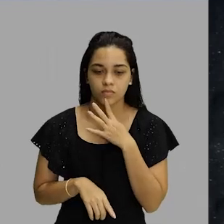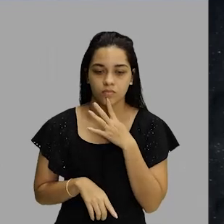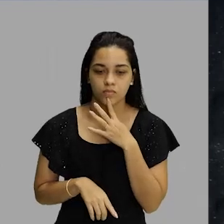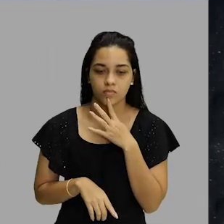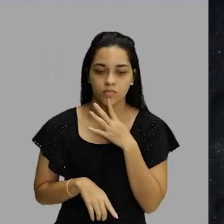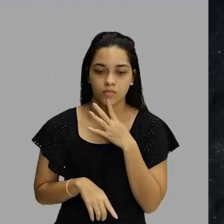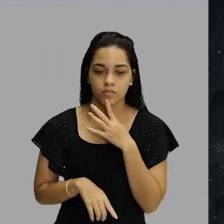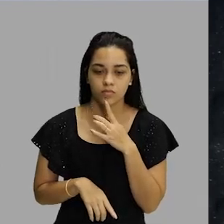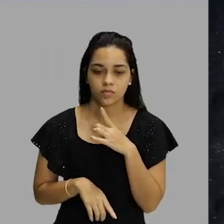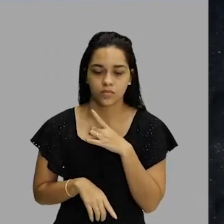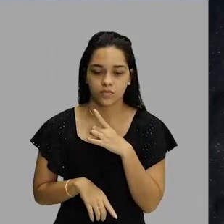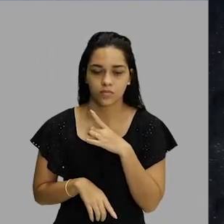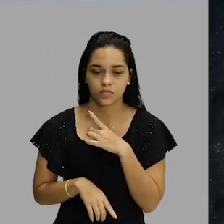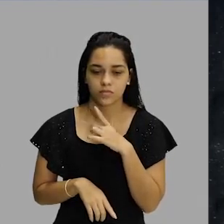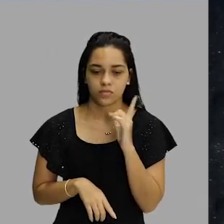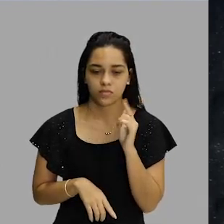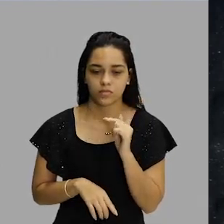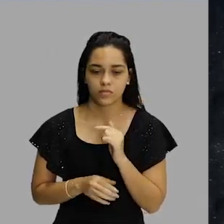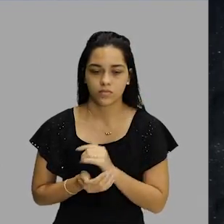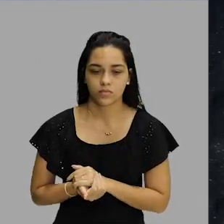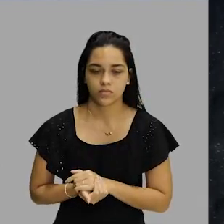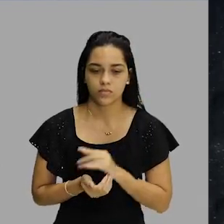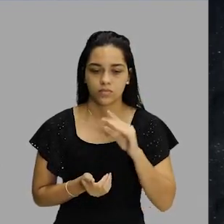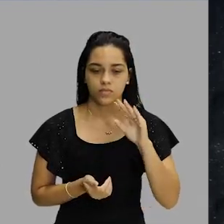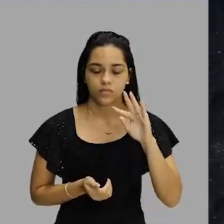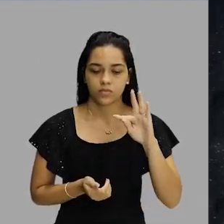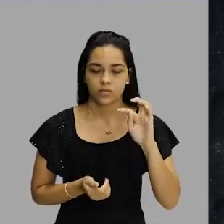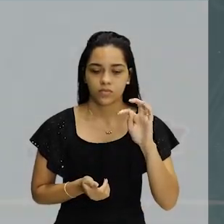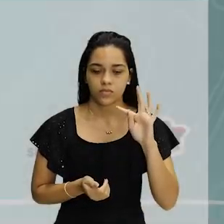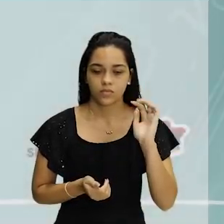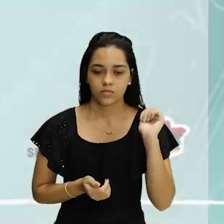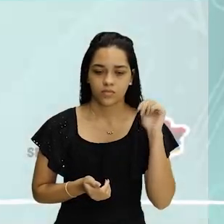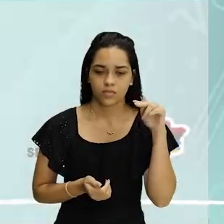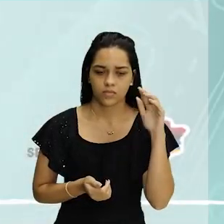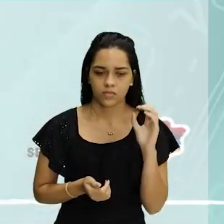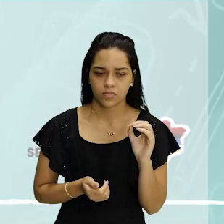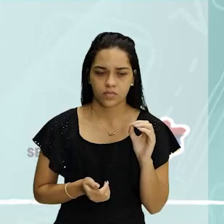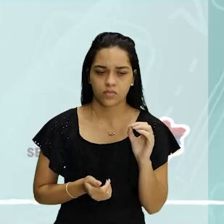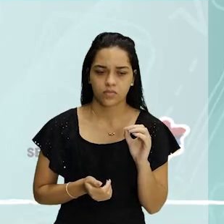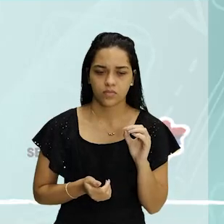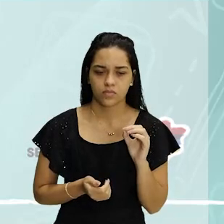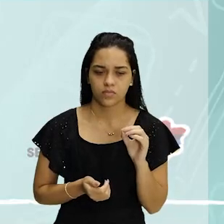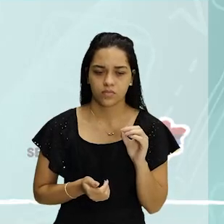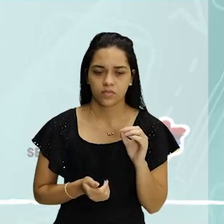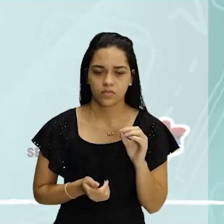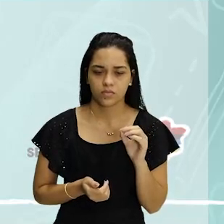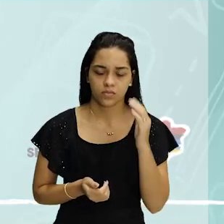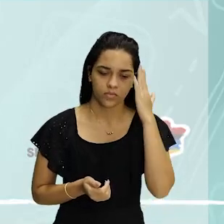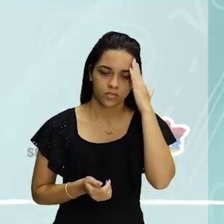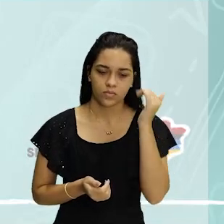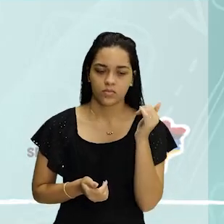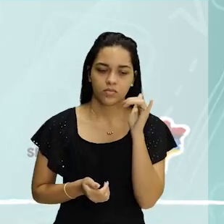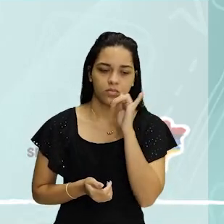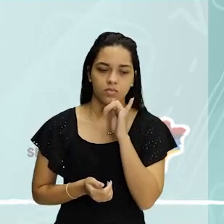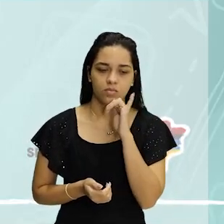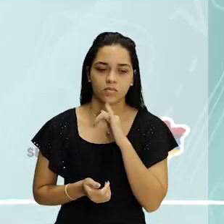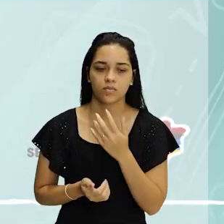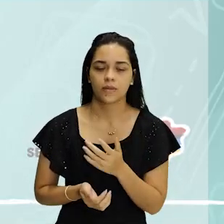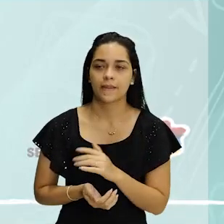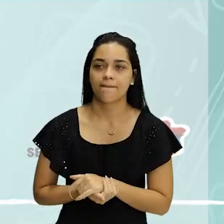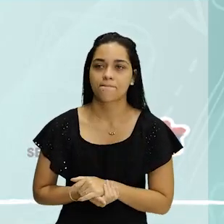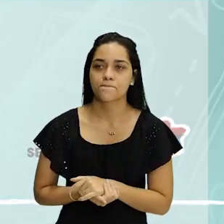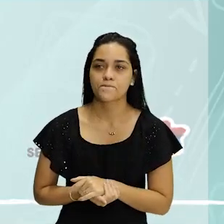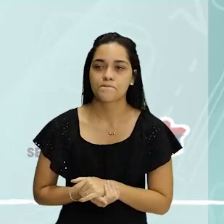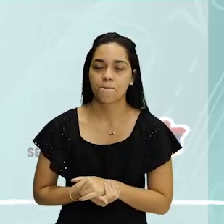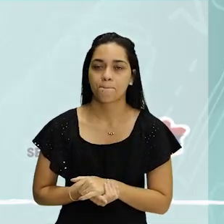por bactérias, pessoal, é o tétano, né? E todo mundo já ouviu falar que se, por exemplo, quem